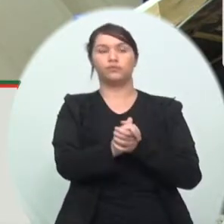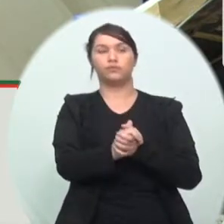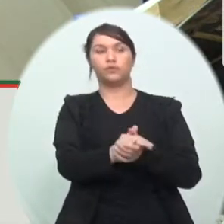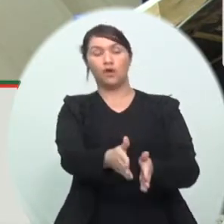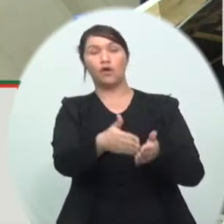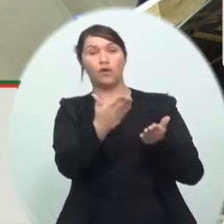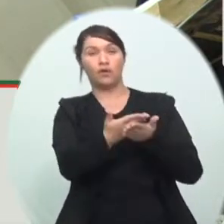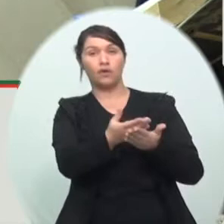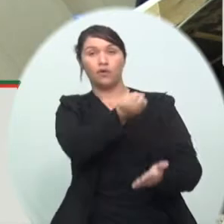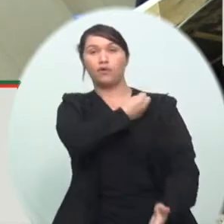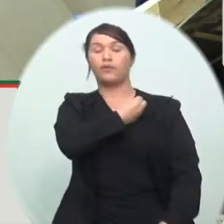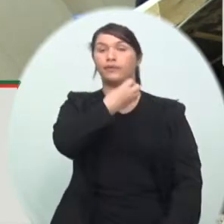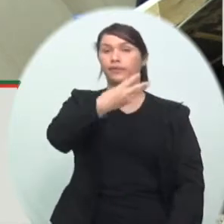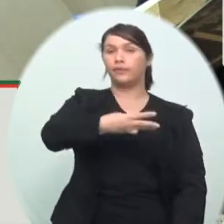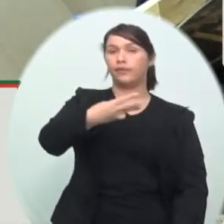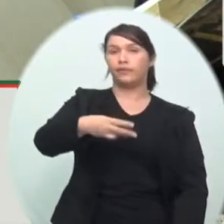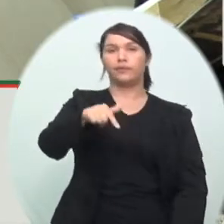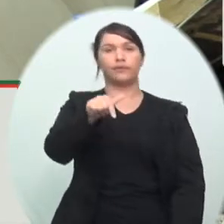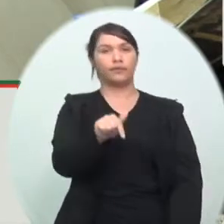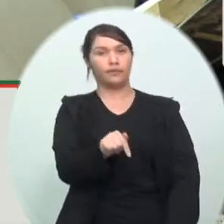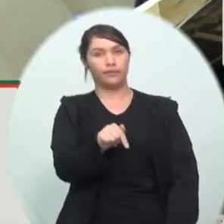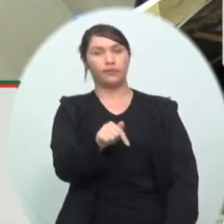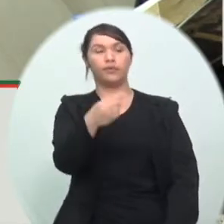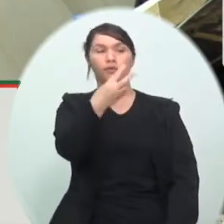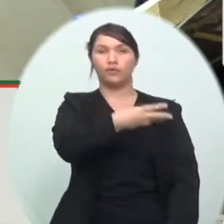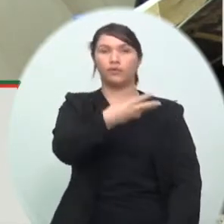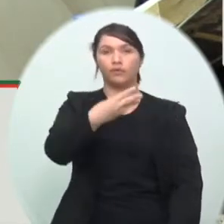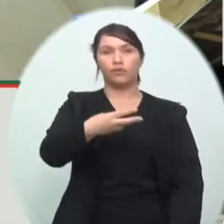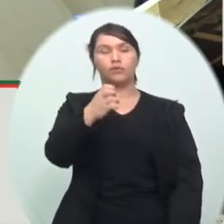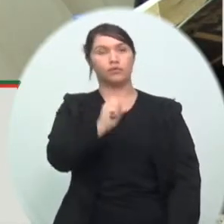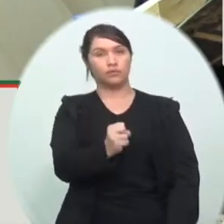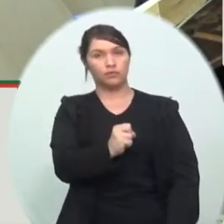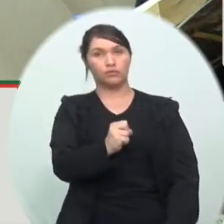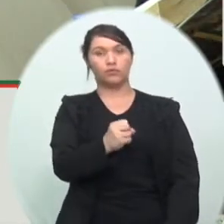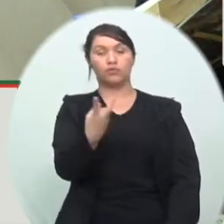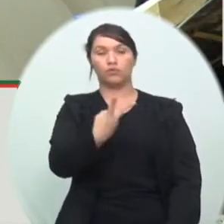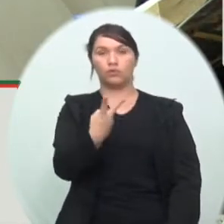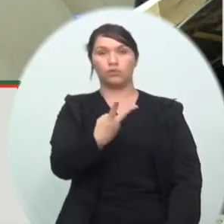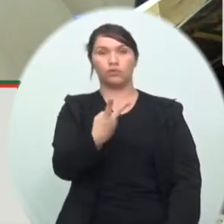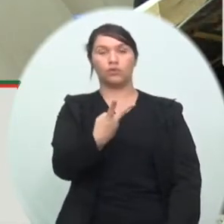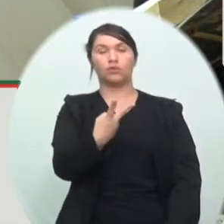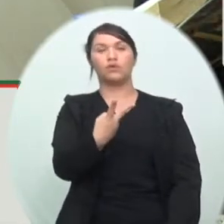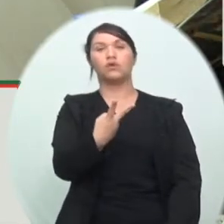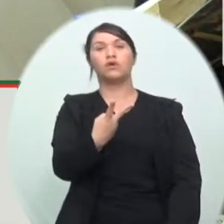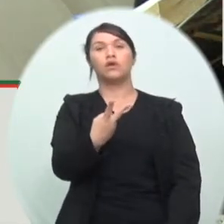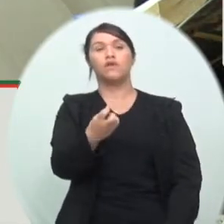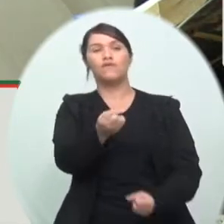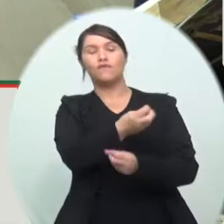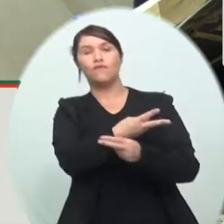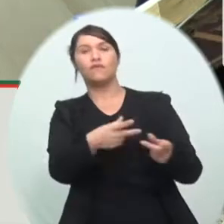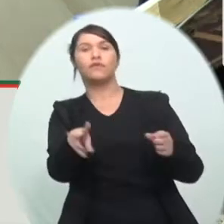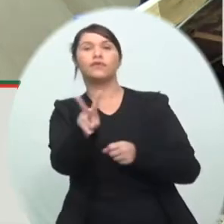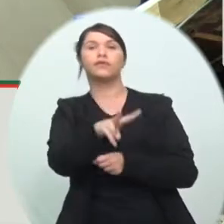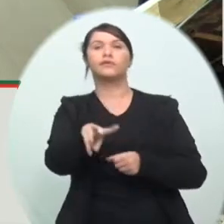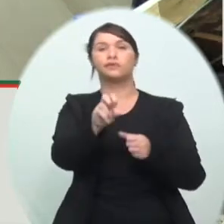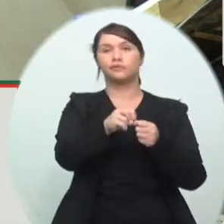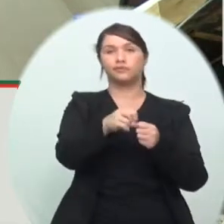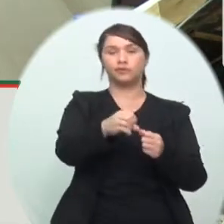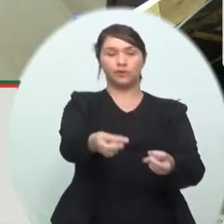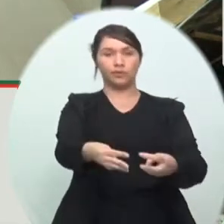Requerimento número 337/18 e 338/18, ambas de autoria de diversos vereadores. Moção